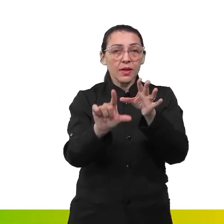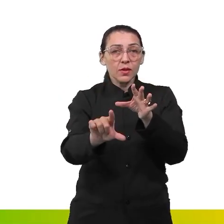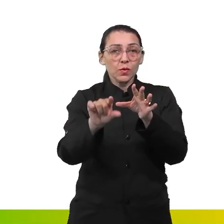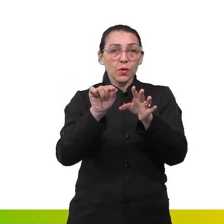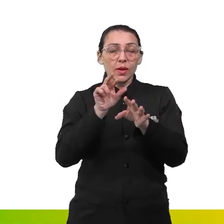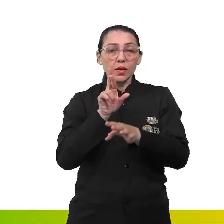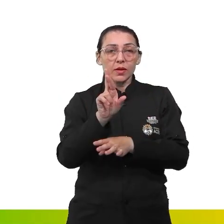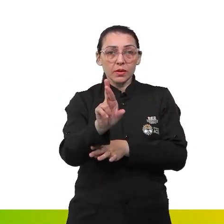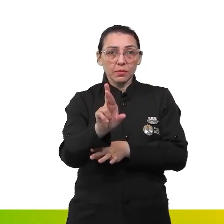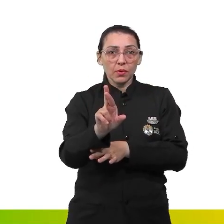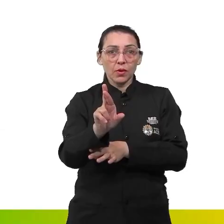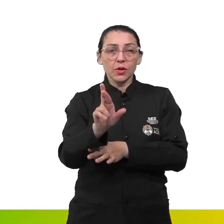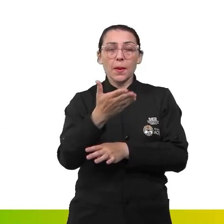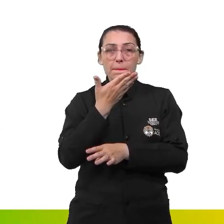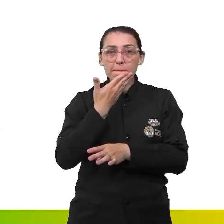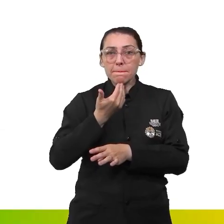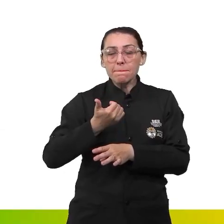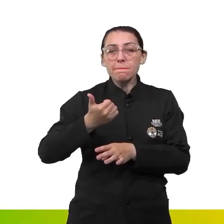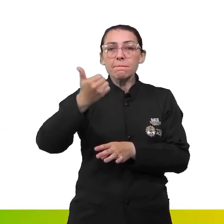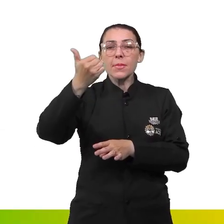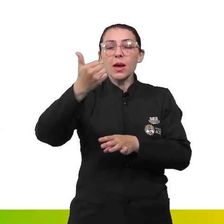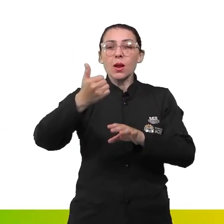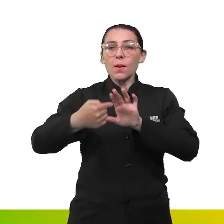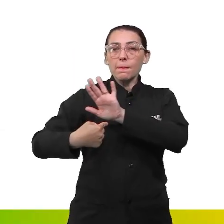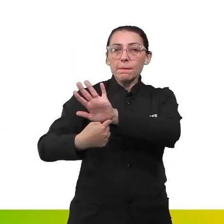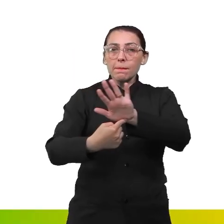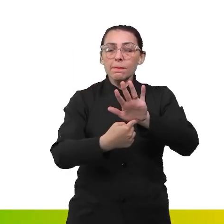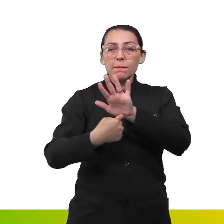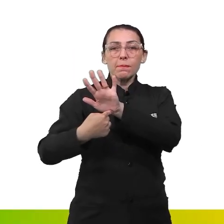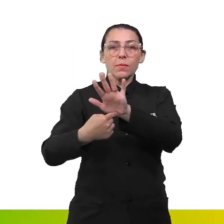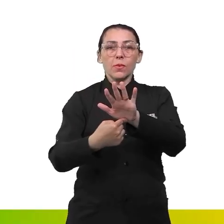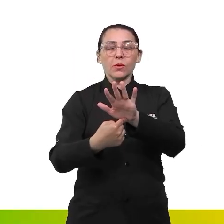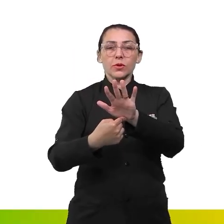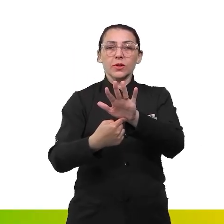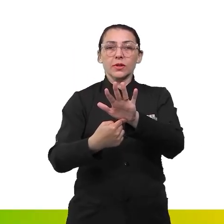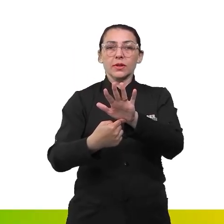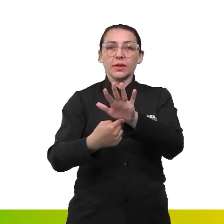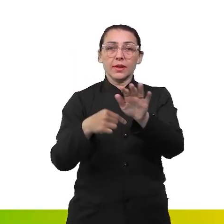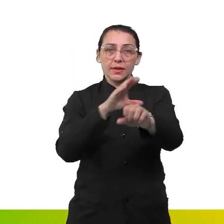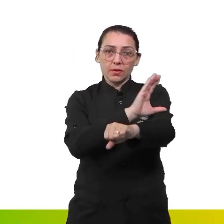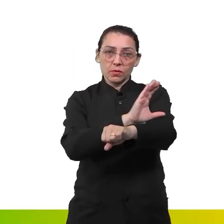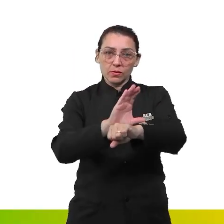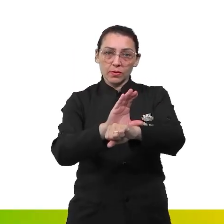assinale a alternativa que melhor expressa essa composição cultural.